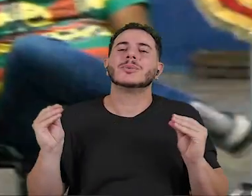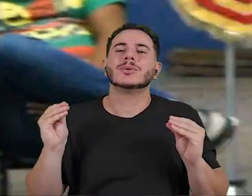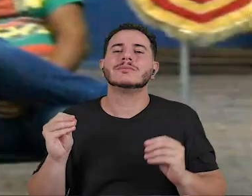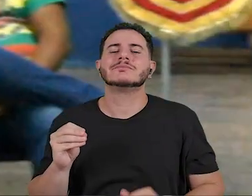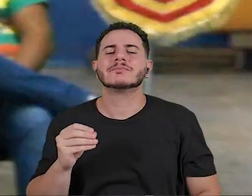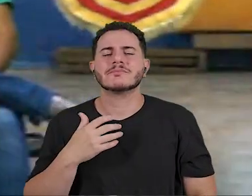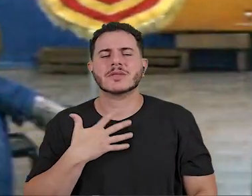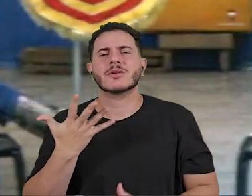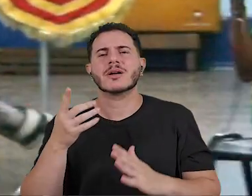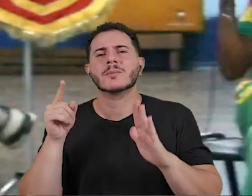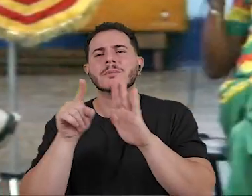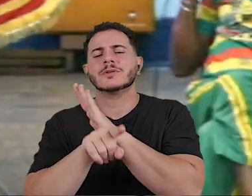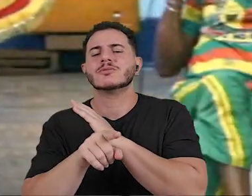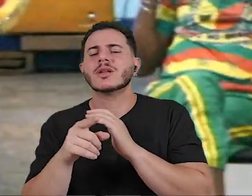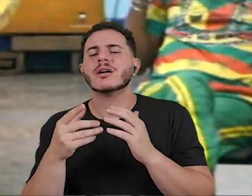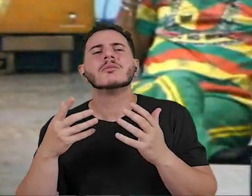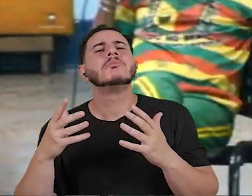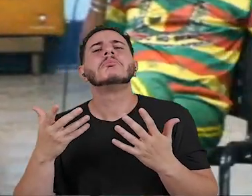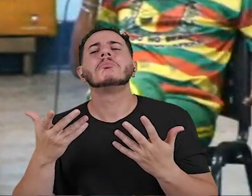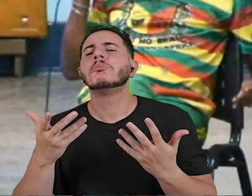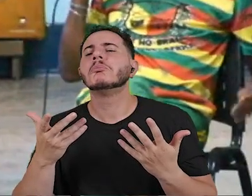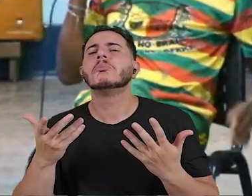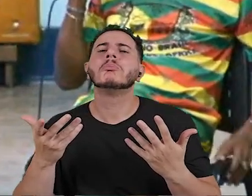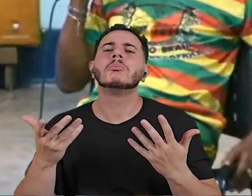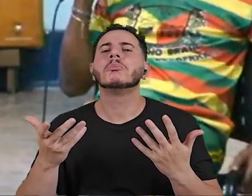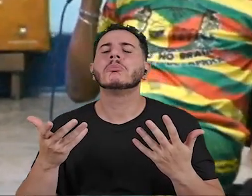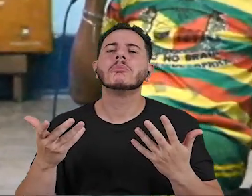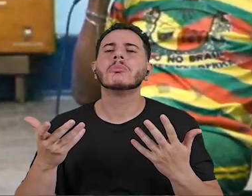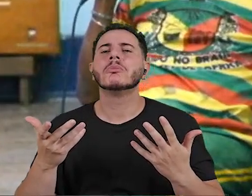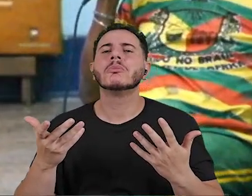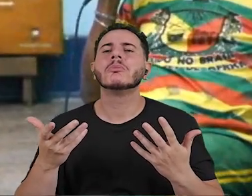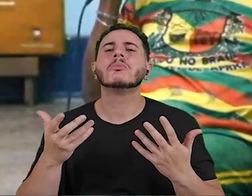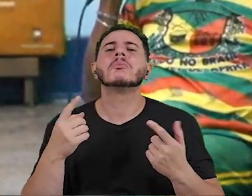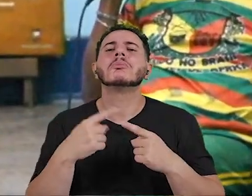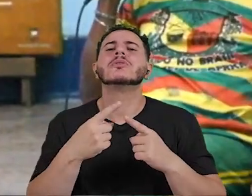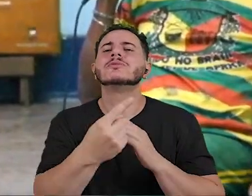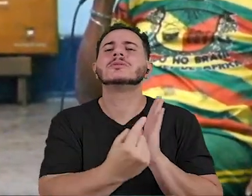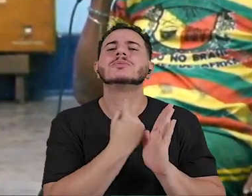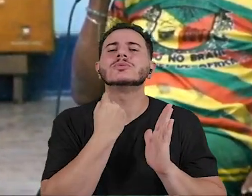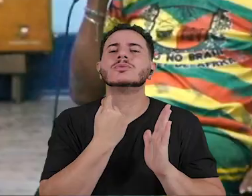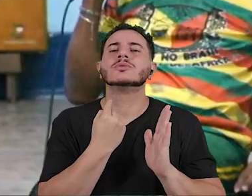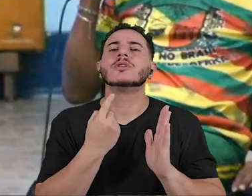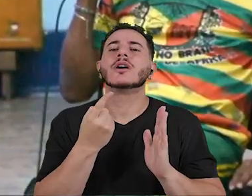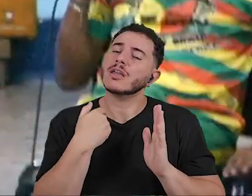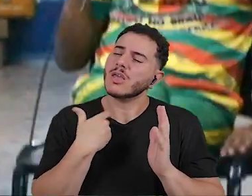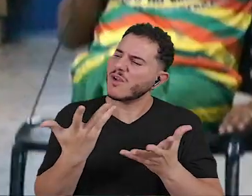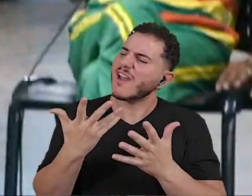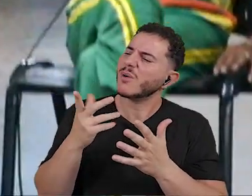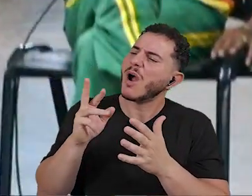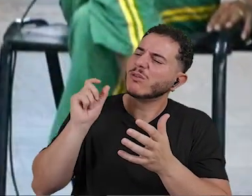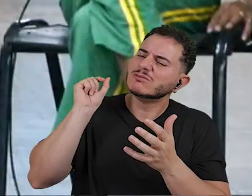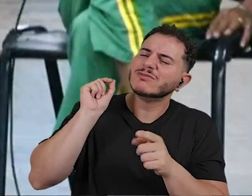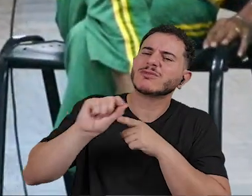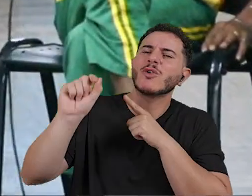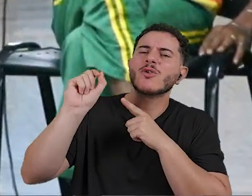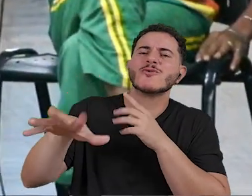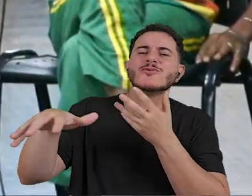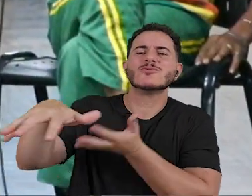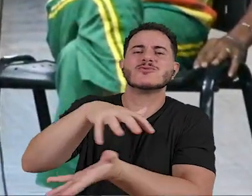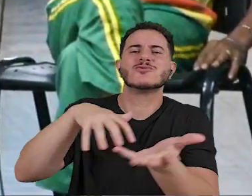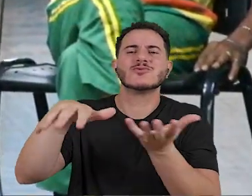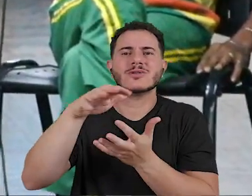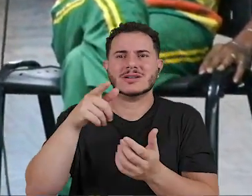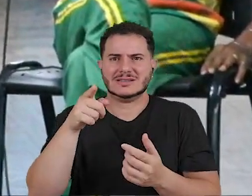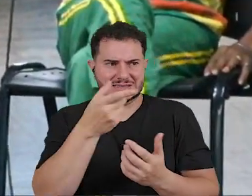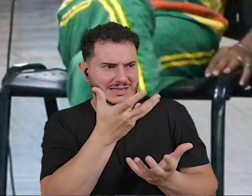Botar fogo na lenha aqui, esquentar. Você quer o quê? Que voto para a nação, né? Não. Eu quero que você cante as músicas da